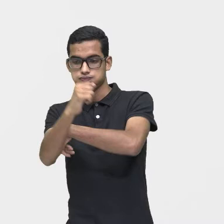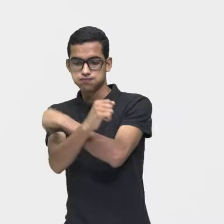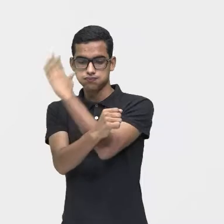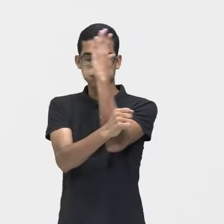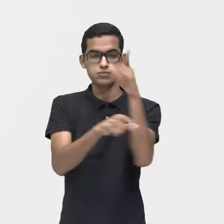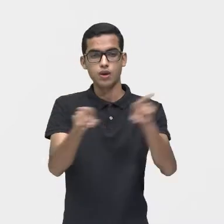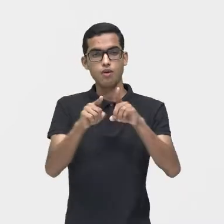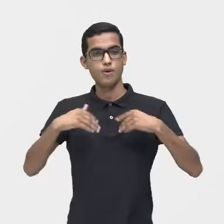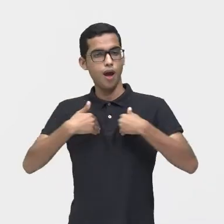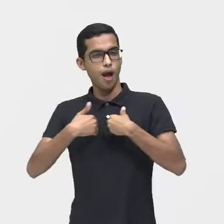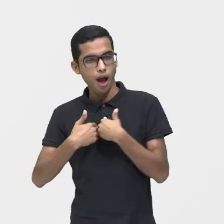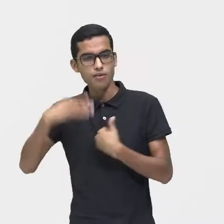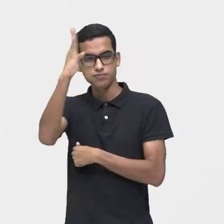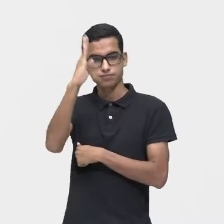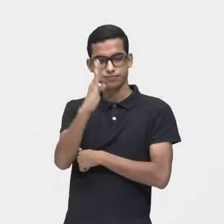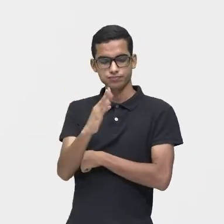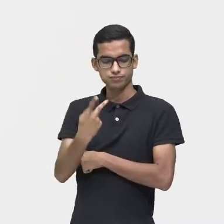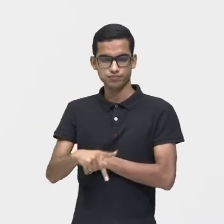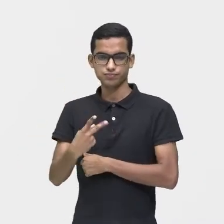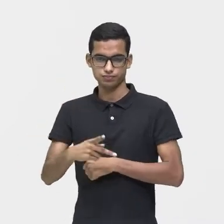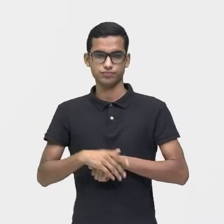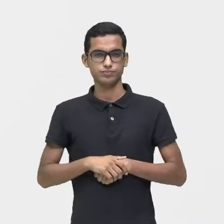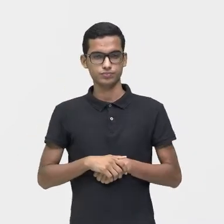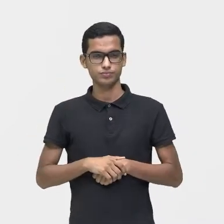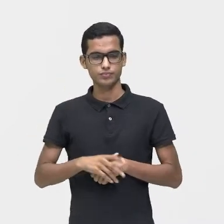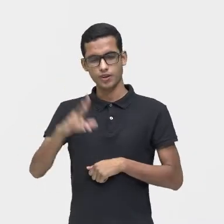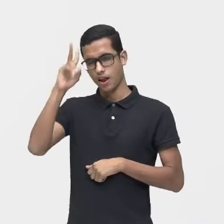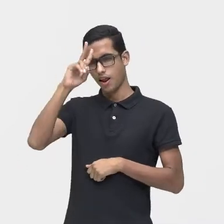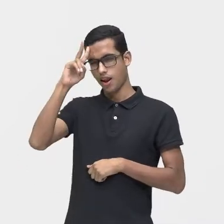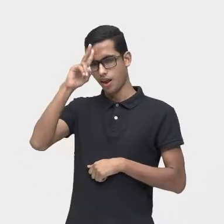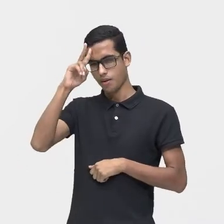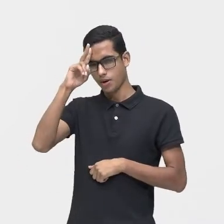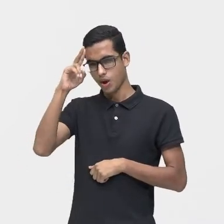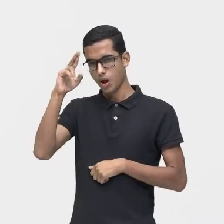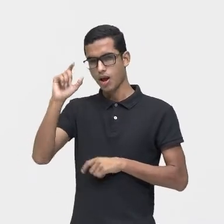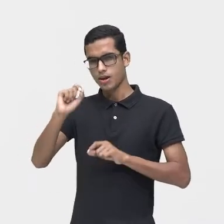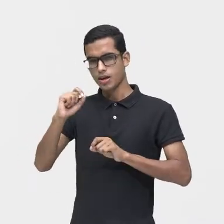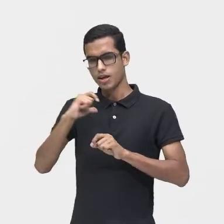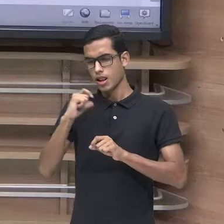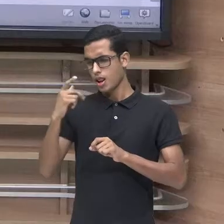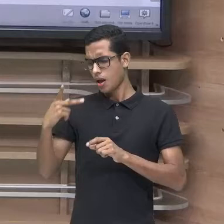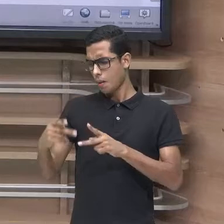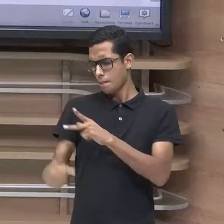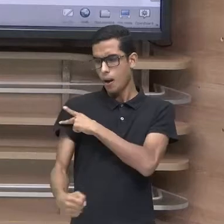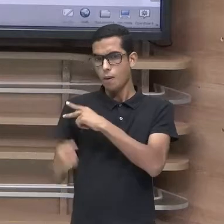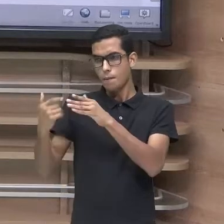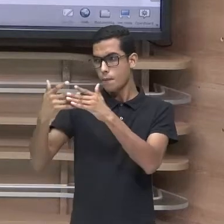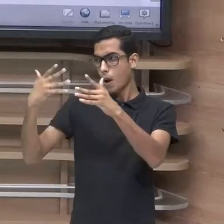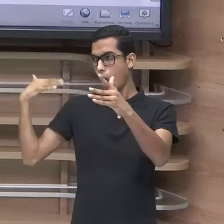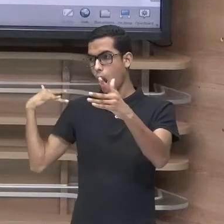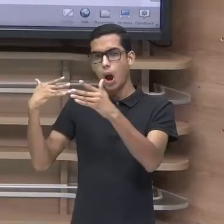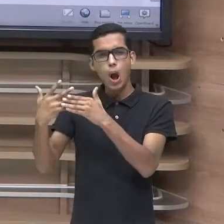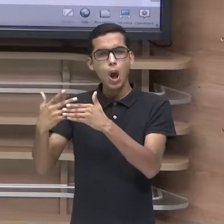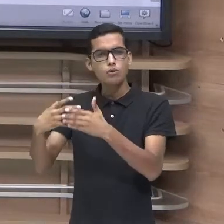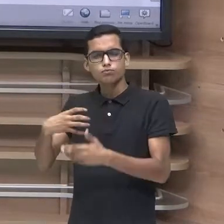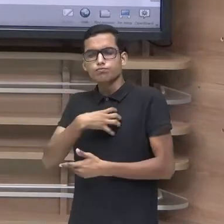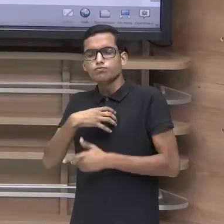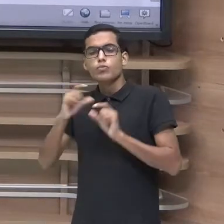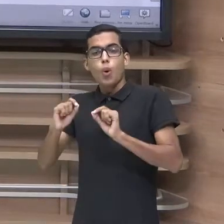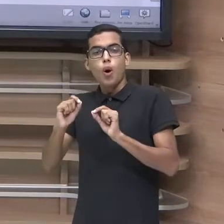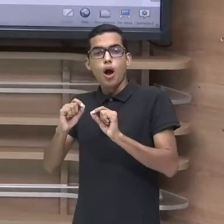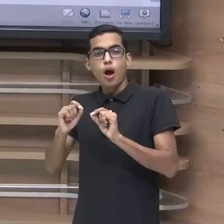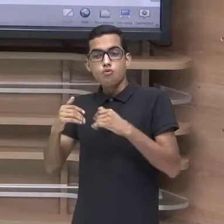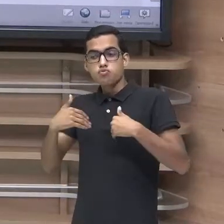eu vim falar também lá da pré-história. Lembra que eles se inspiravam nos animais? Pois as danças indígenas, elas são